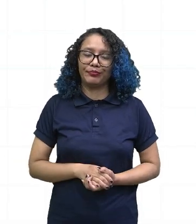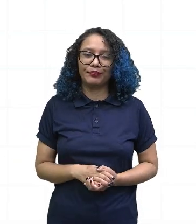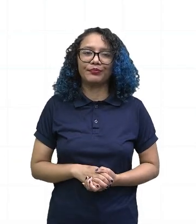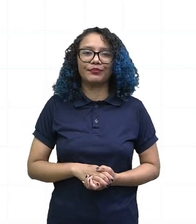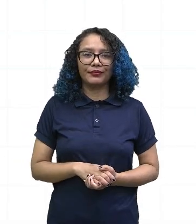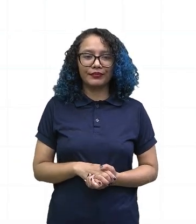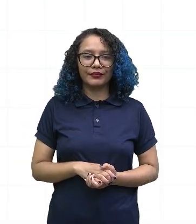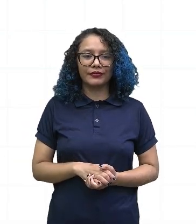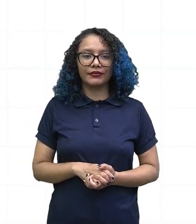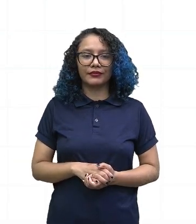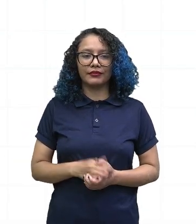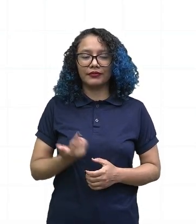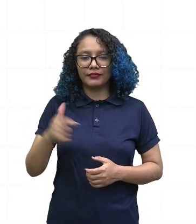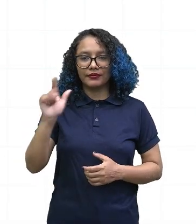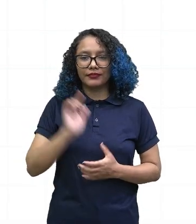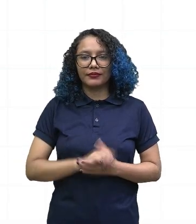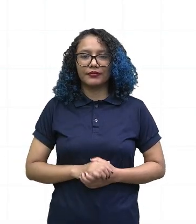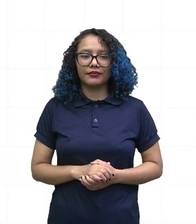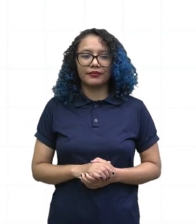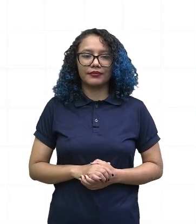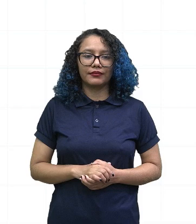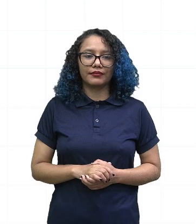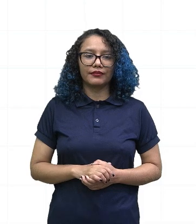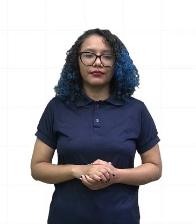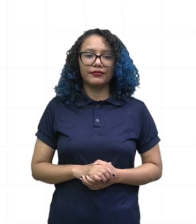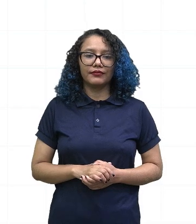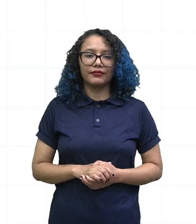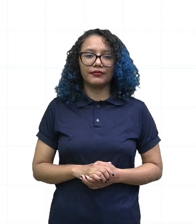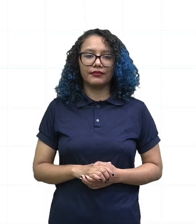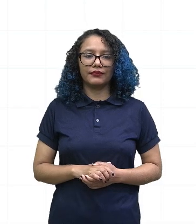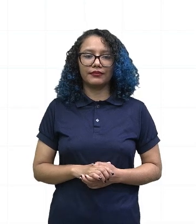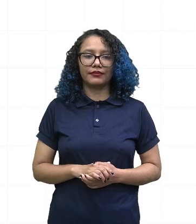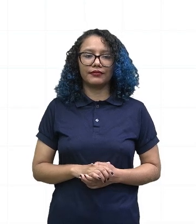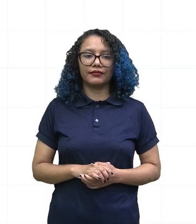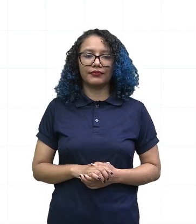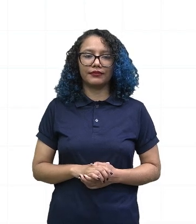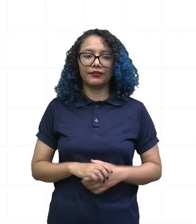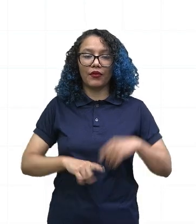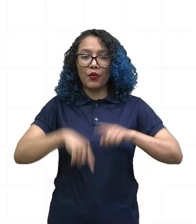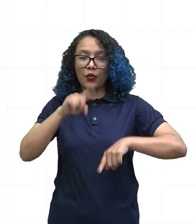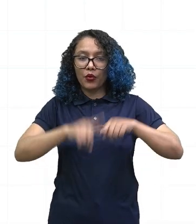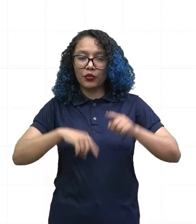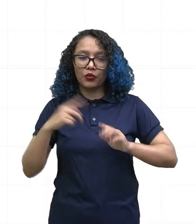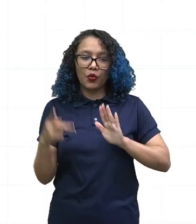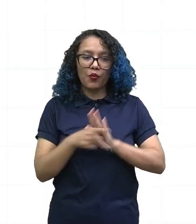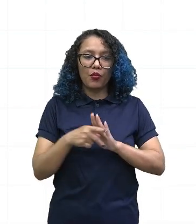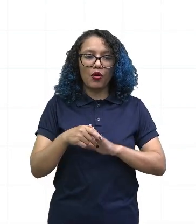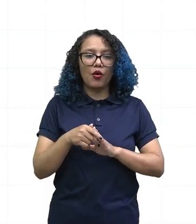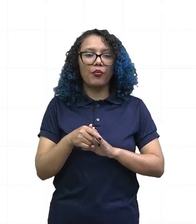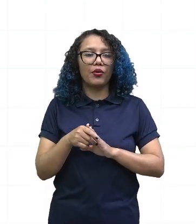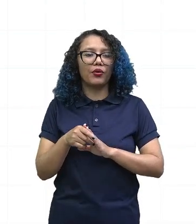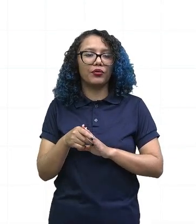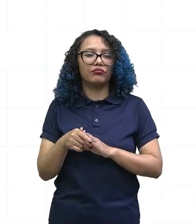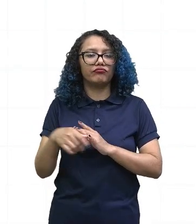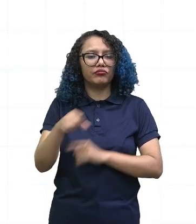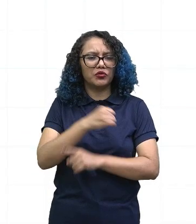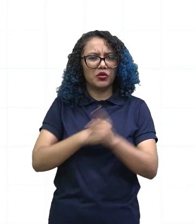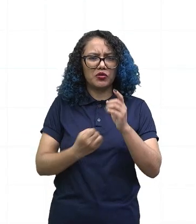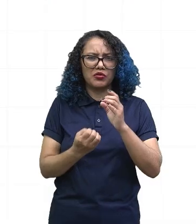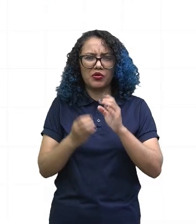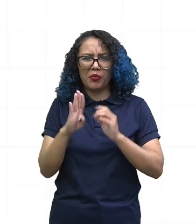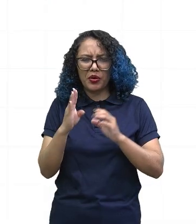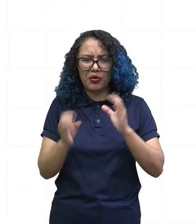Vamos lá, vai voltar o nosso mapa. Nós temos aqui os produtos da sociobiodiversidade, castanha,